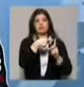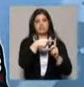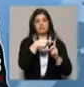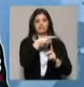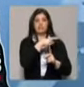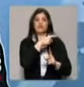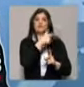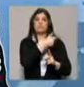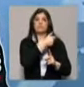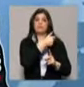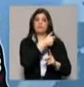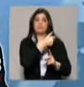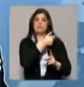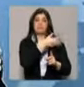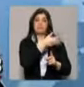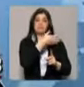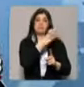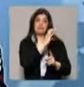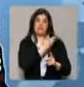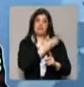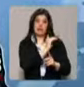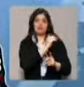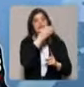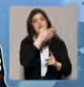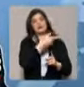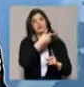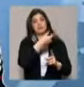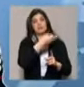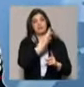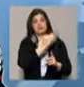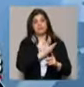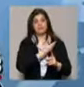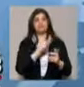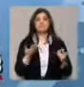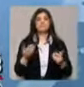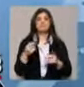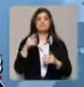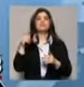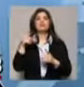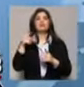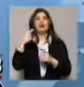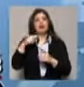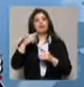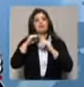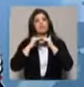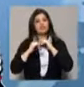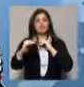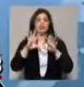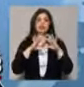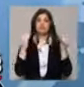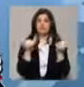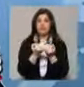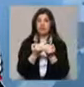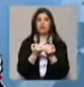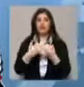banco central europeu tem mantido as taxas de juro muito baixas ou que permite por exemplo da exportações continuam em aumentar algumas estabilidade social não se vê na